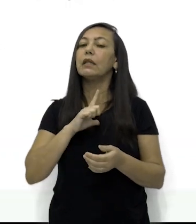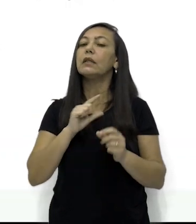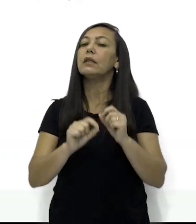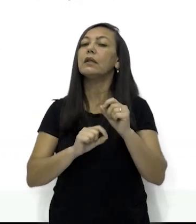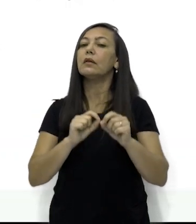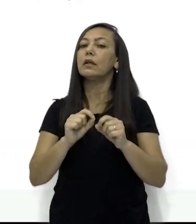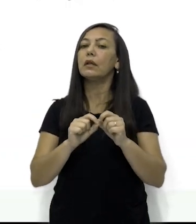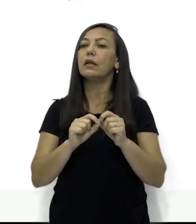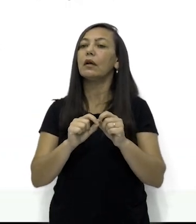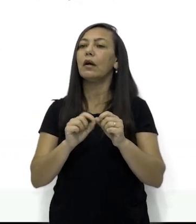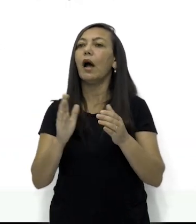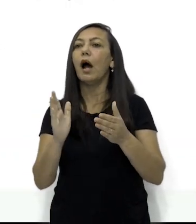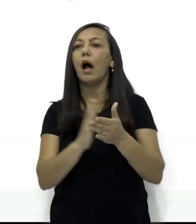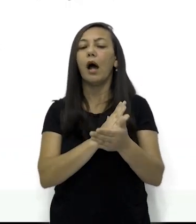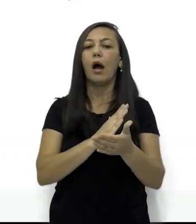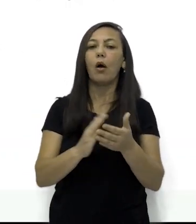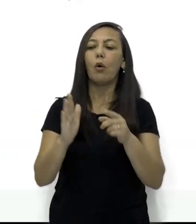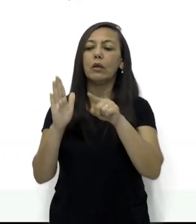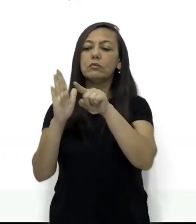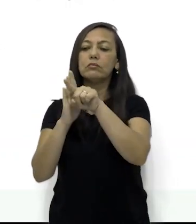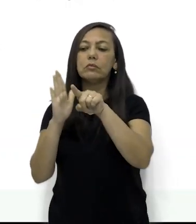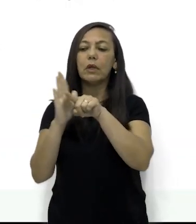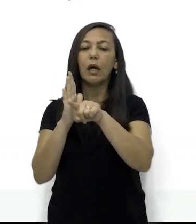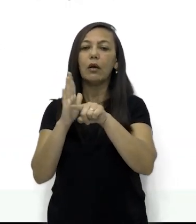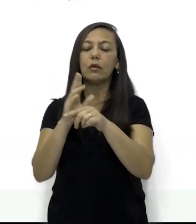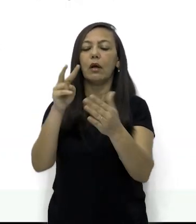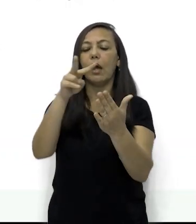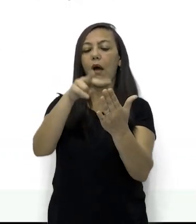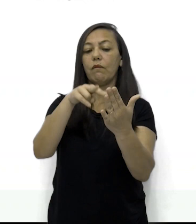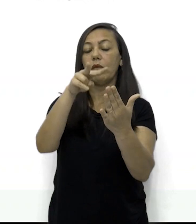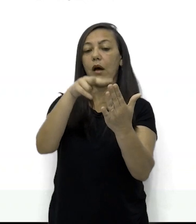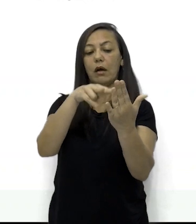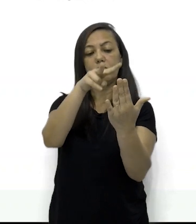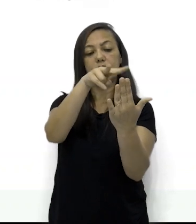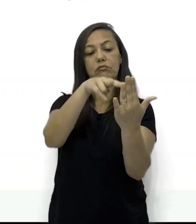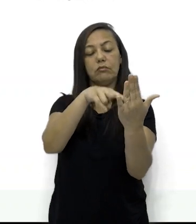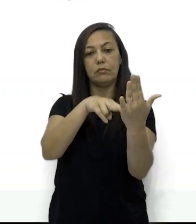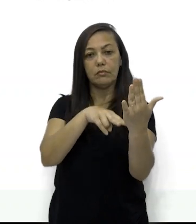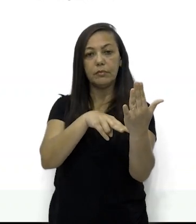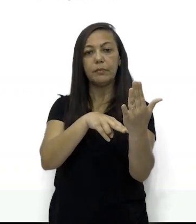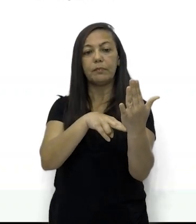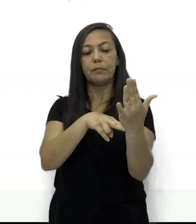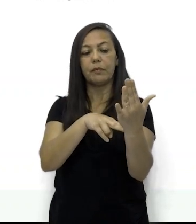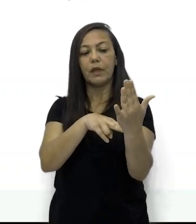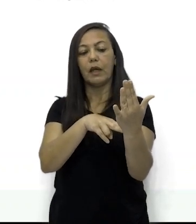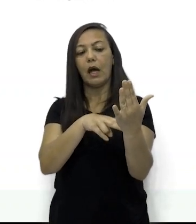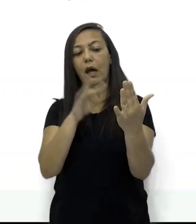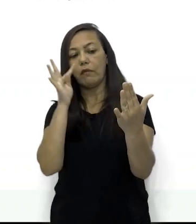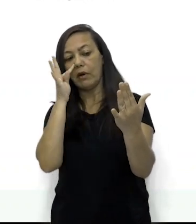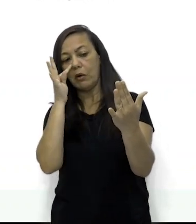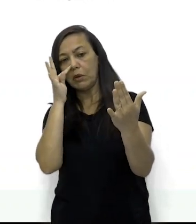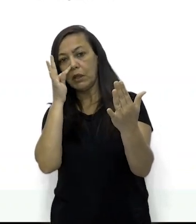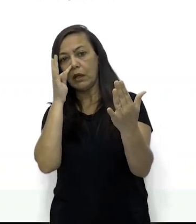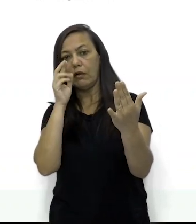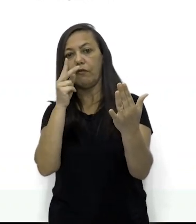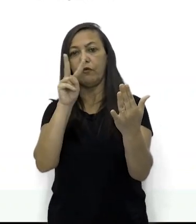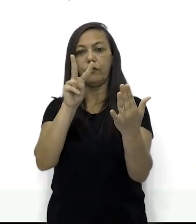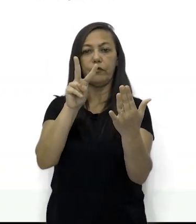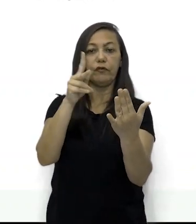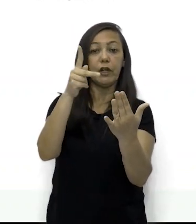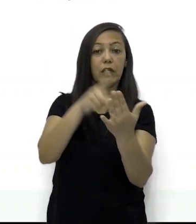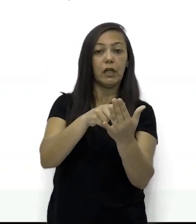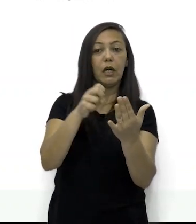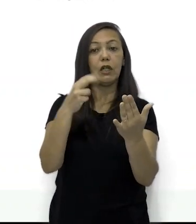E nós temos aí algumas alternativas que vocês vão ler e, de acordo com o caderno, as informações vocês vão ver se elas são verdadeiras